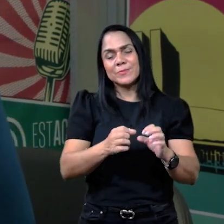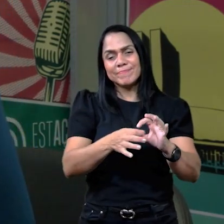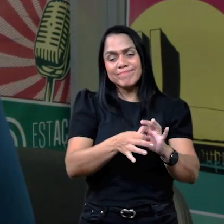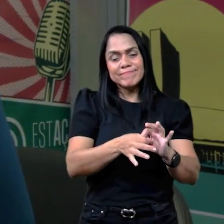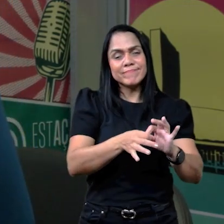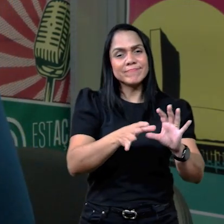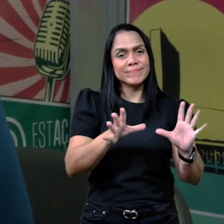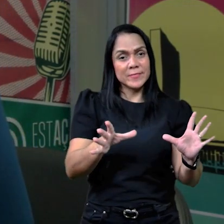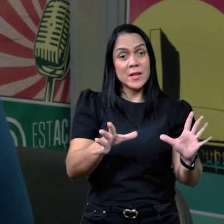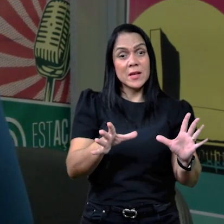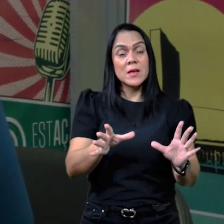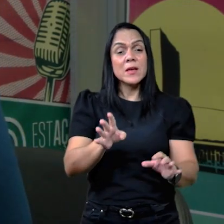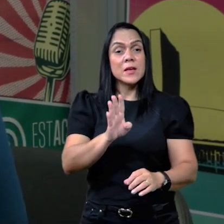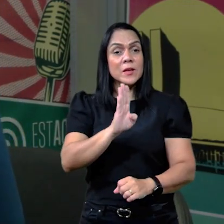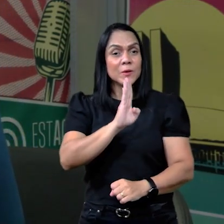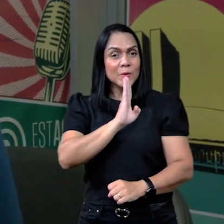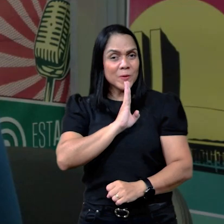possa